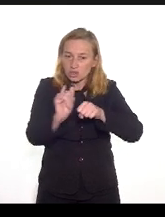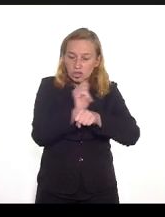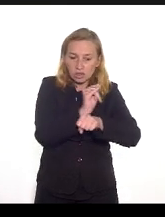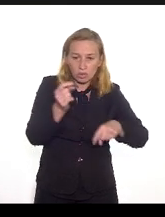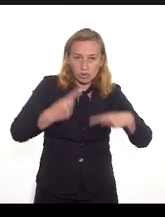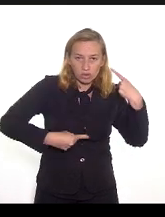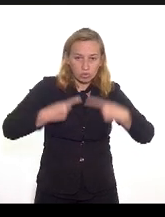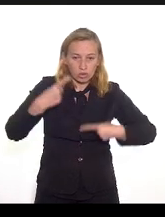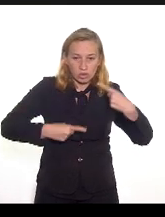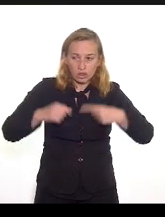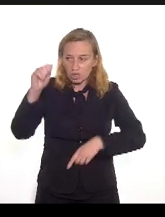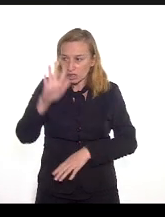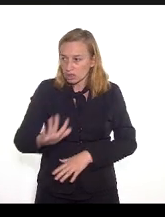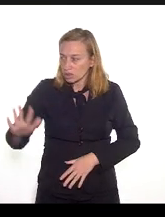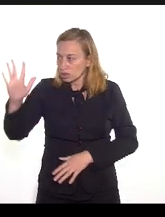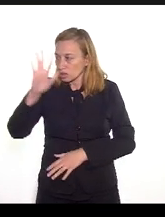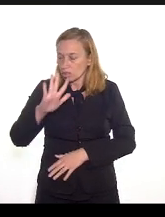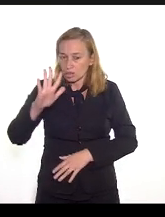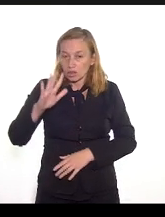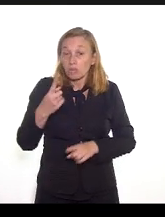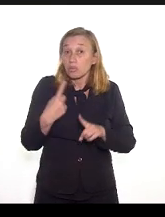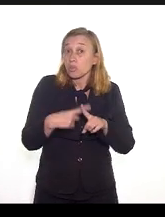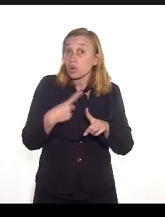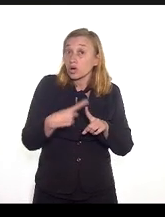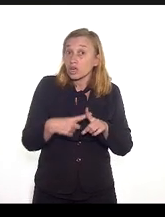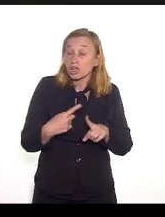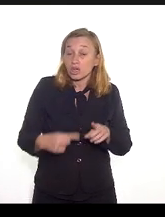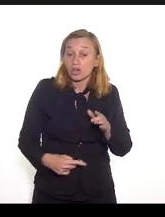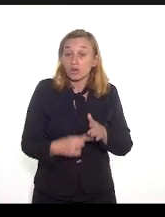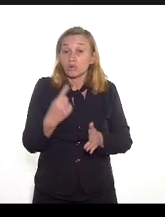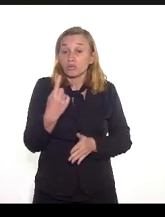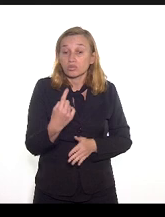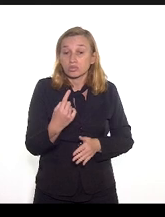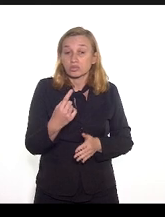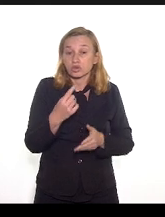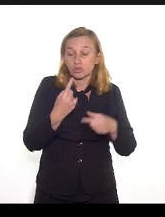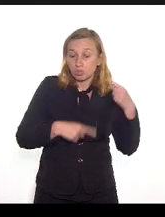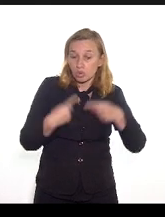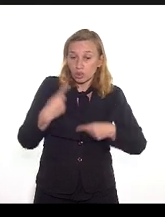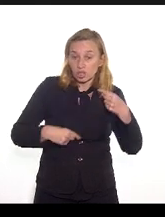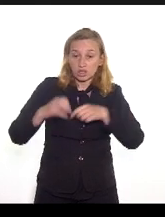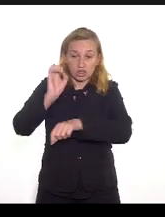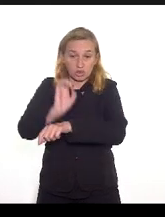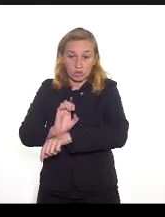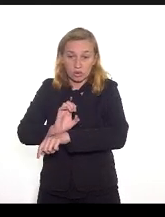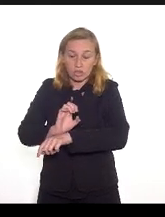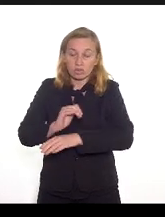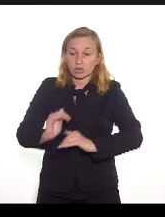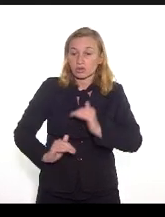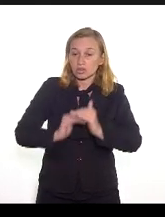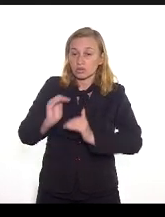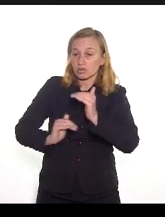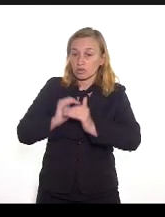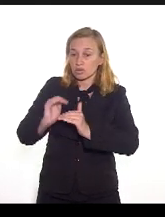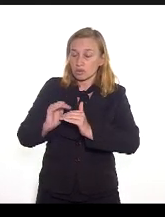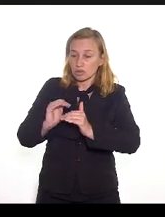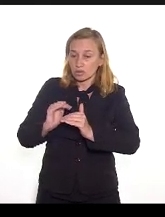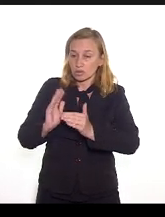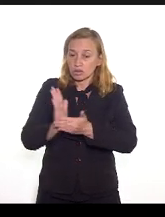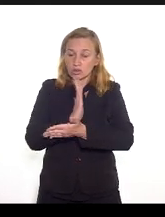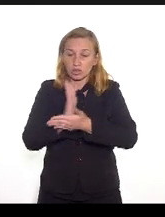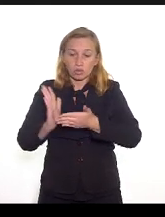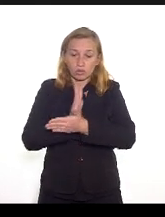políticas nacionais, né? Por quê? Uma das políticas estaduais que foram desenvolvidas ao longo aí de